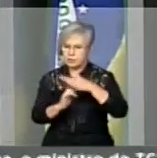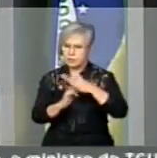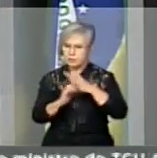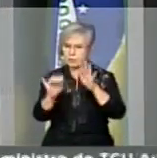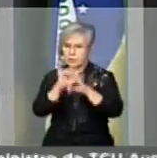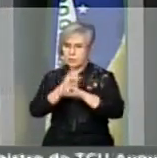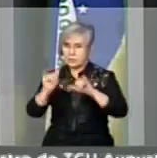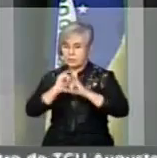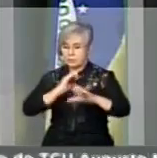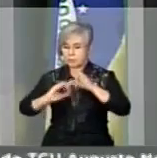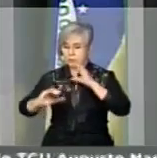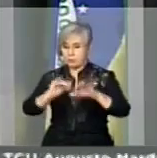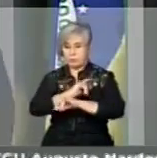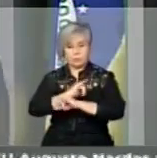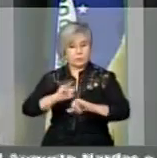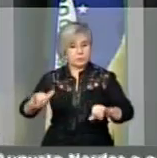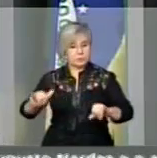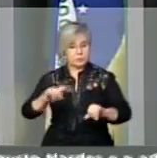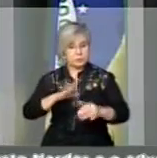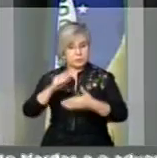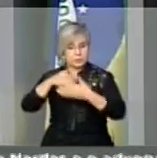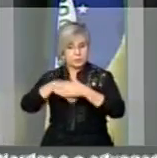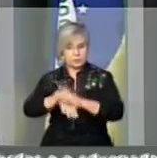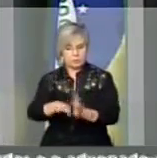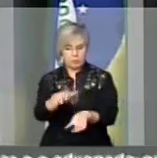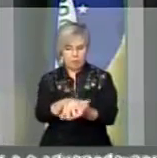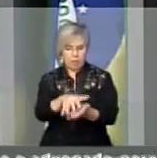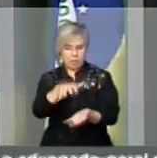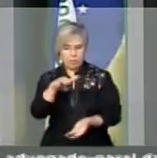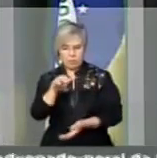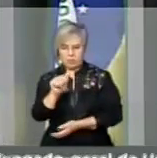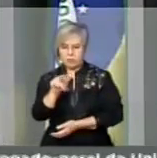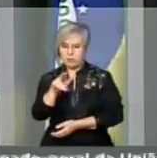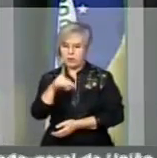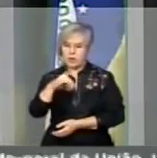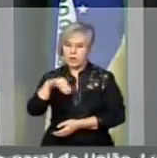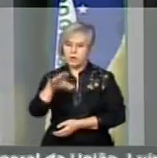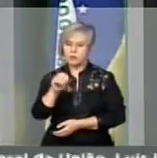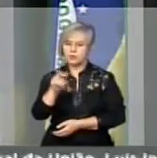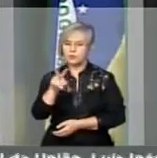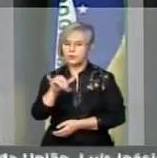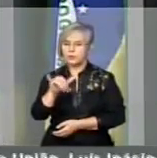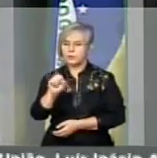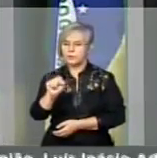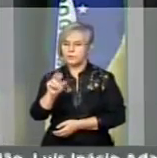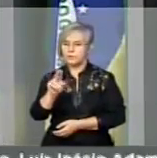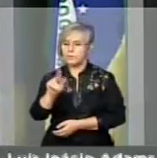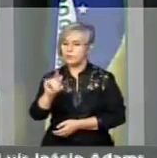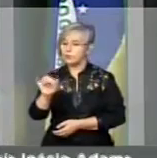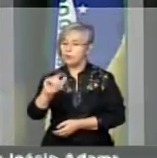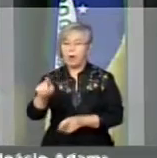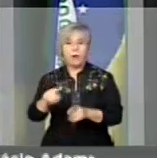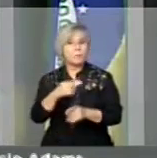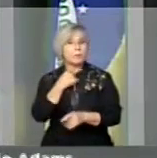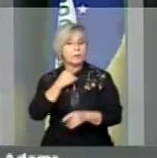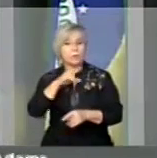e mantenham enorme acervo audiovisual dos veículos que sequer poderão utilizar todo esse